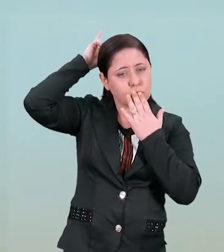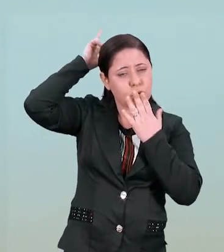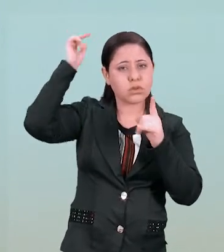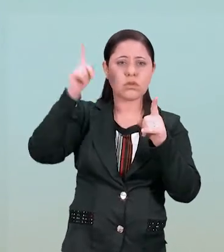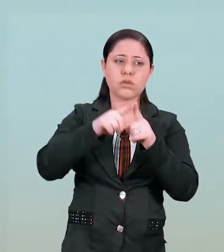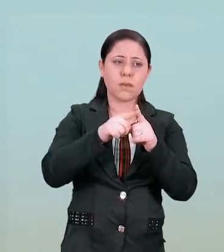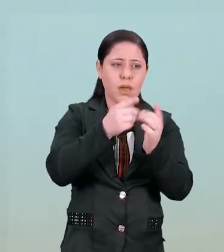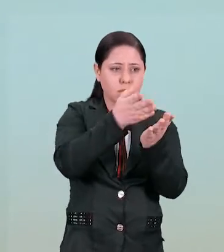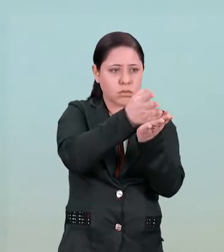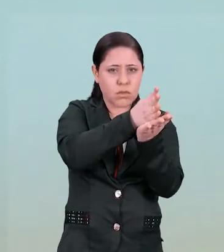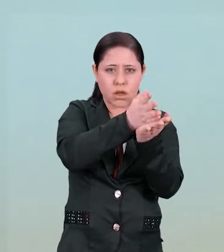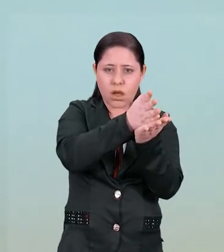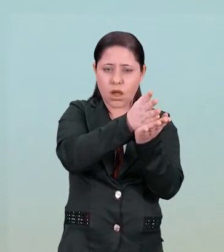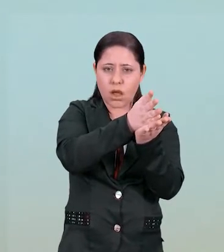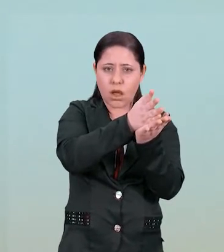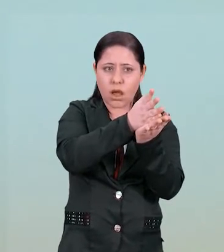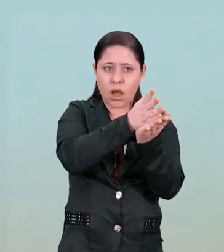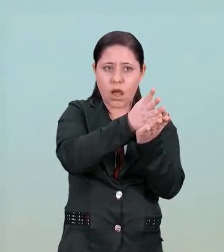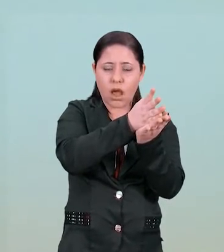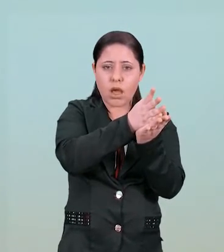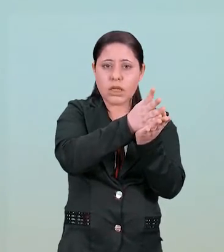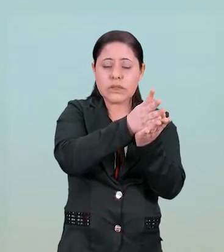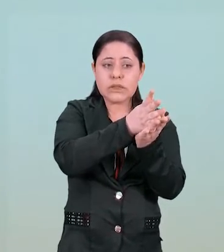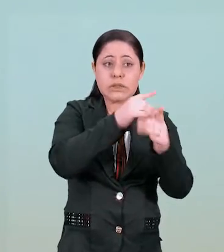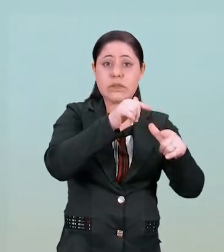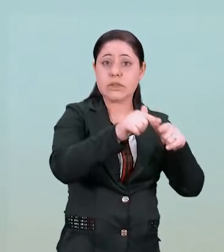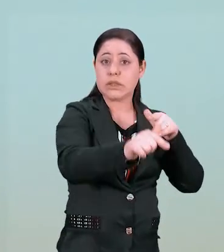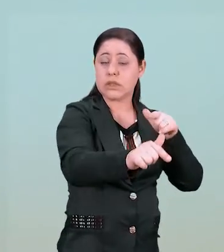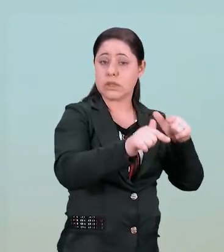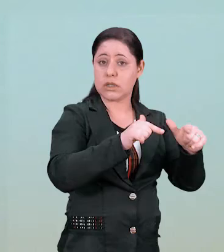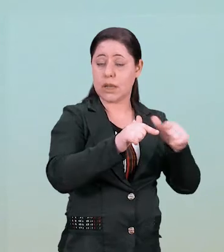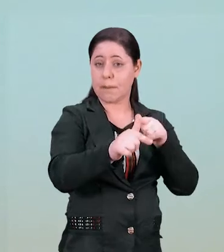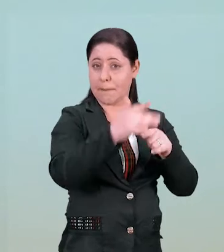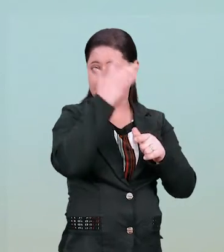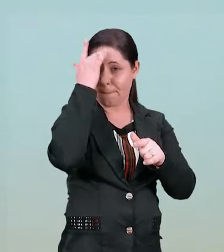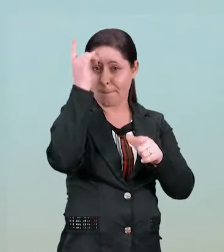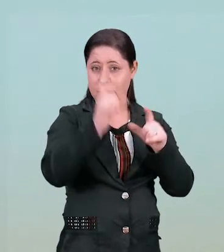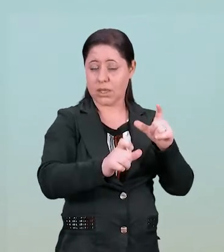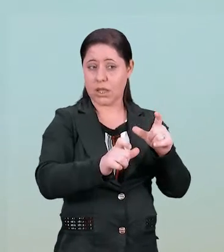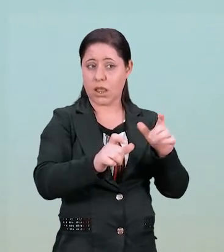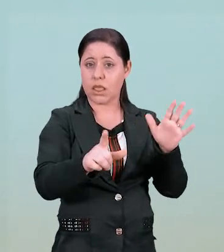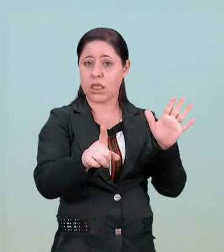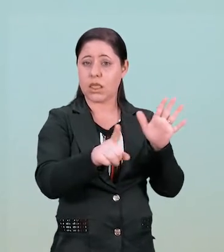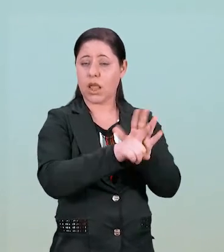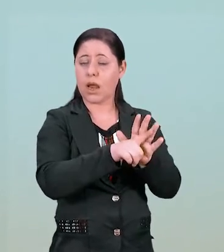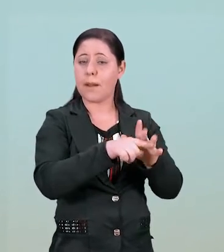mão de obra de índios indo trabalhar nas roças de maconha no Paraguai,